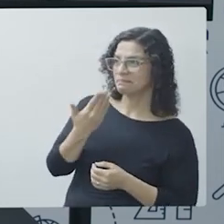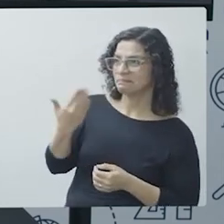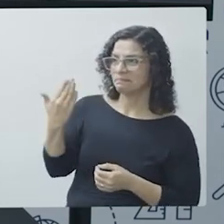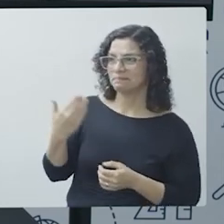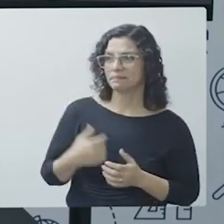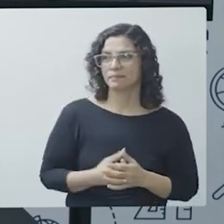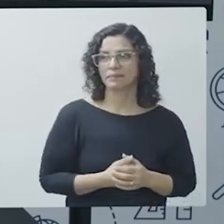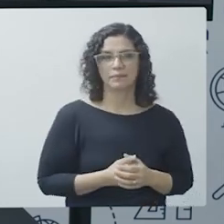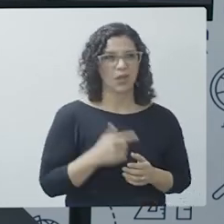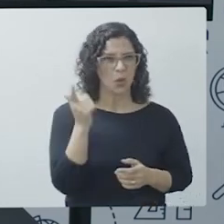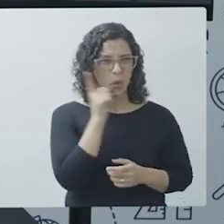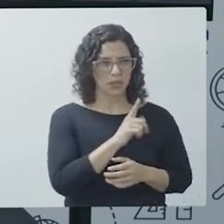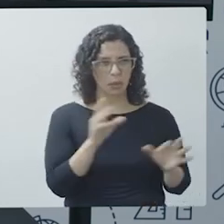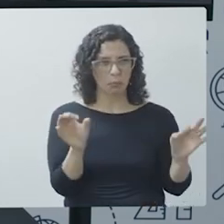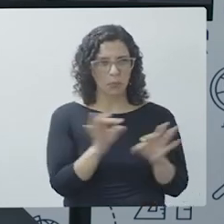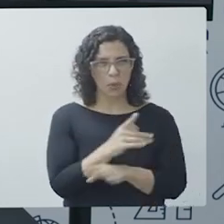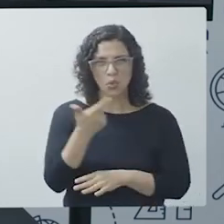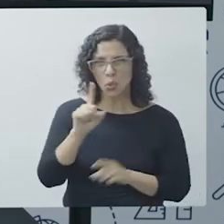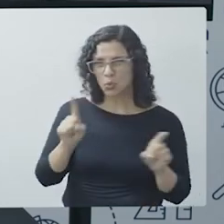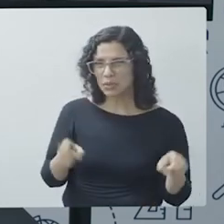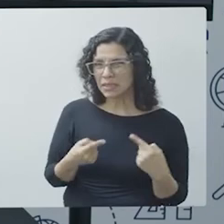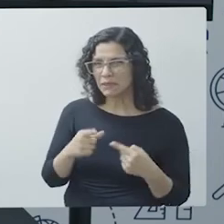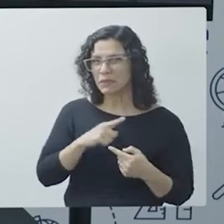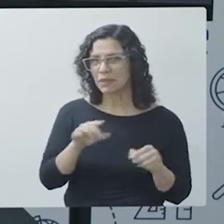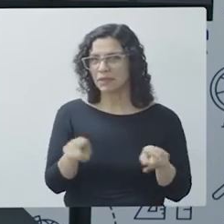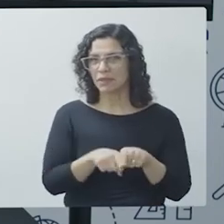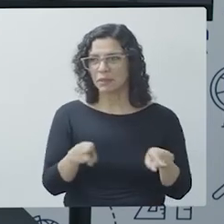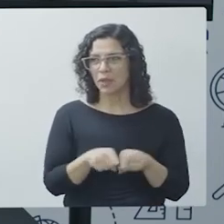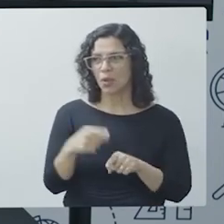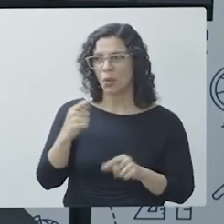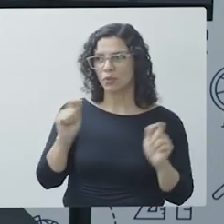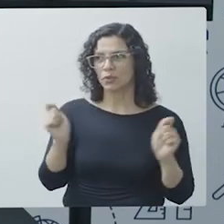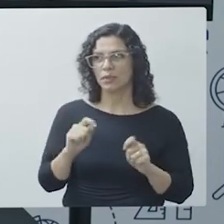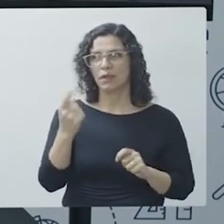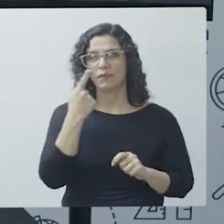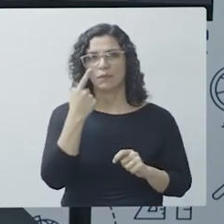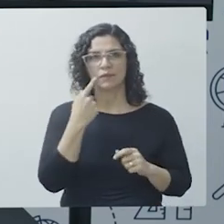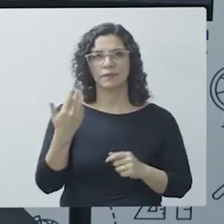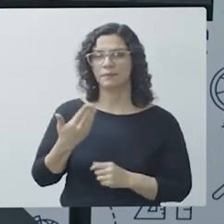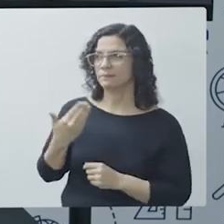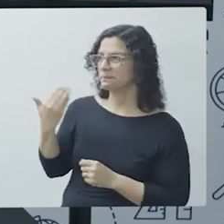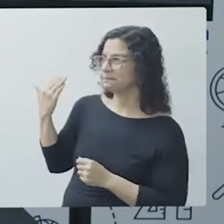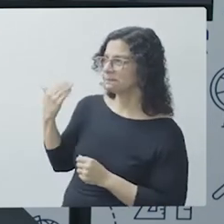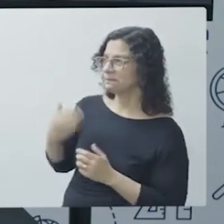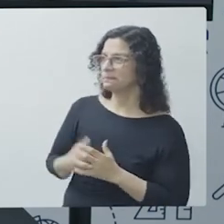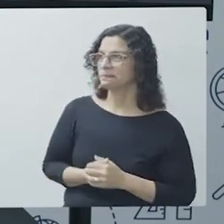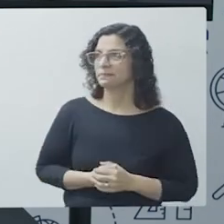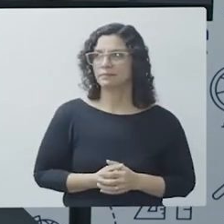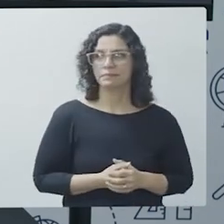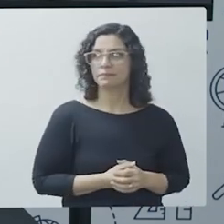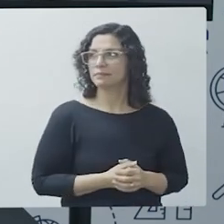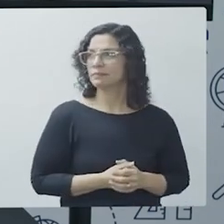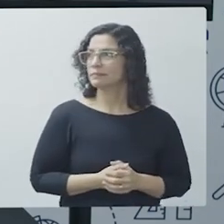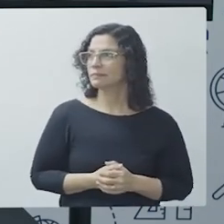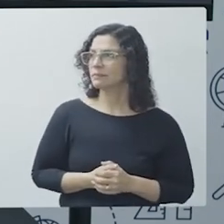Vamos ver. Será que temos mais algum desafio? Olhem lá.